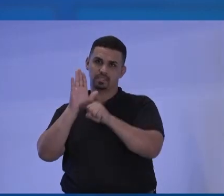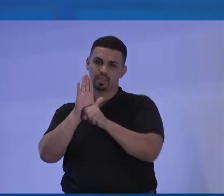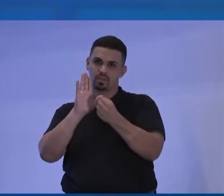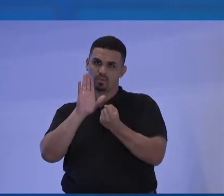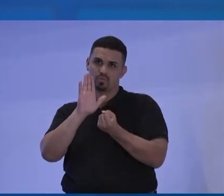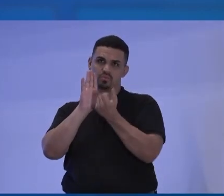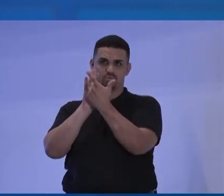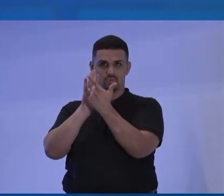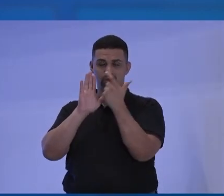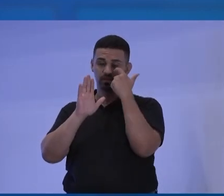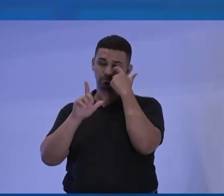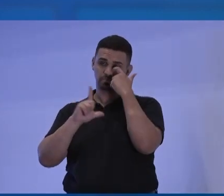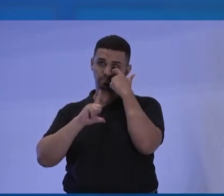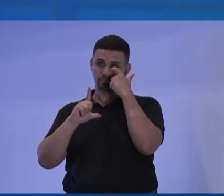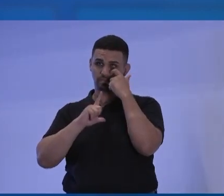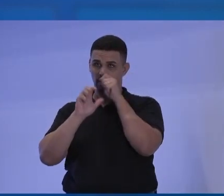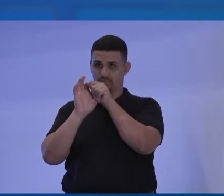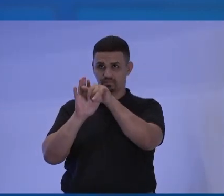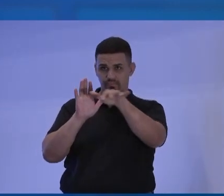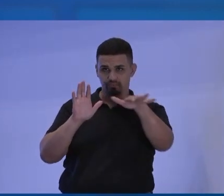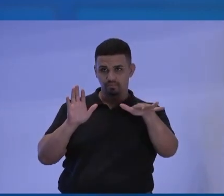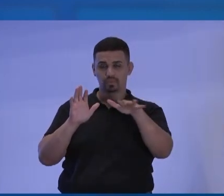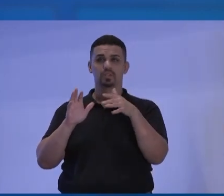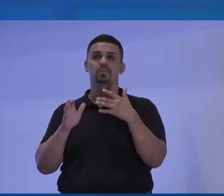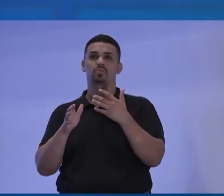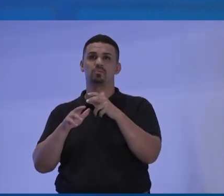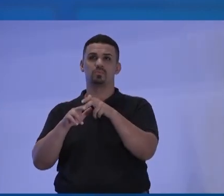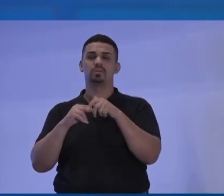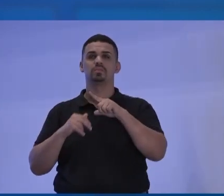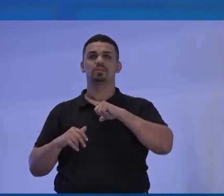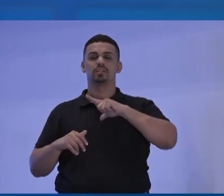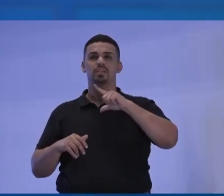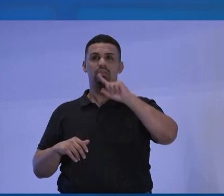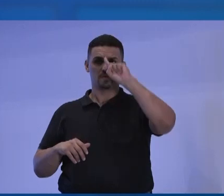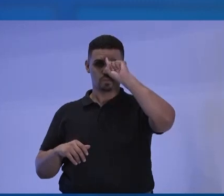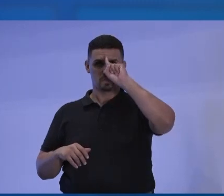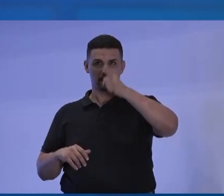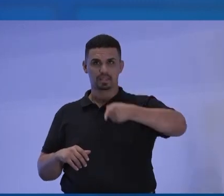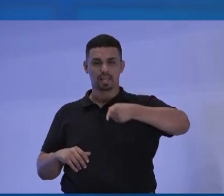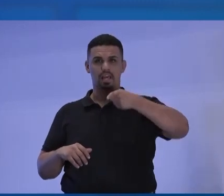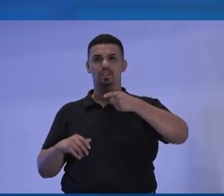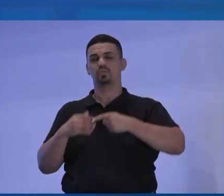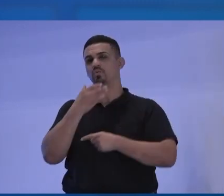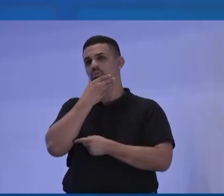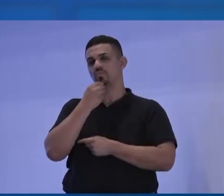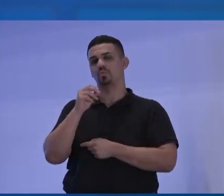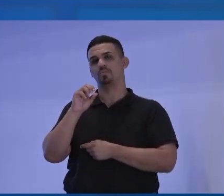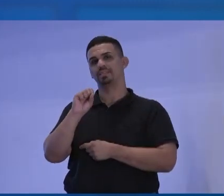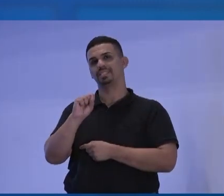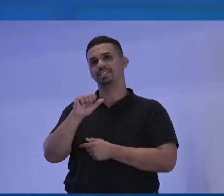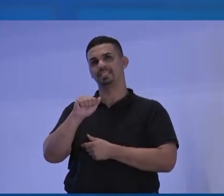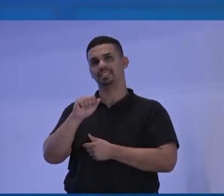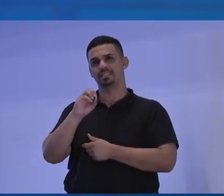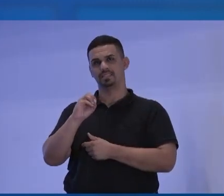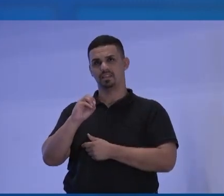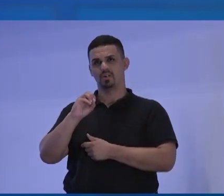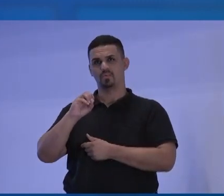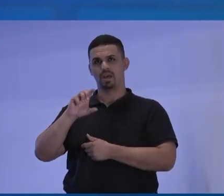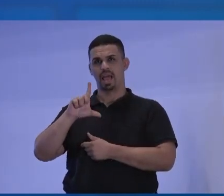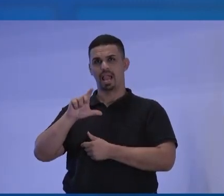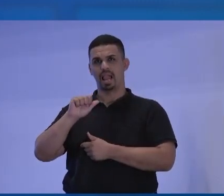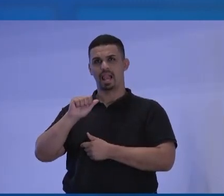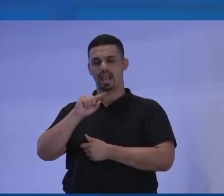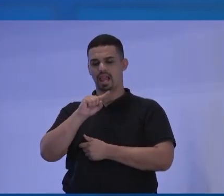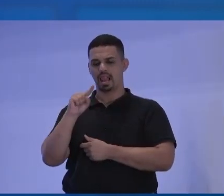disseminação, tanto que surgiu a Ordem de São Lázaro nessa época, que ela tinha o objetivo de